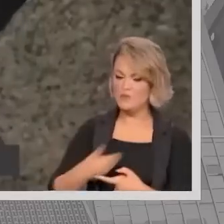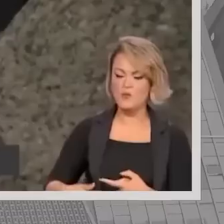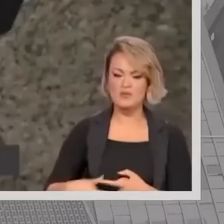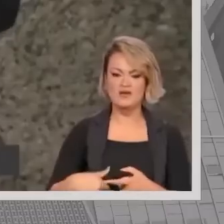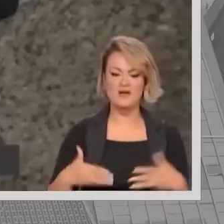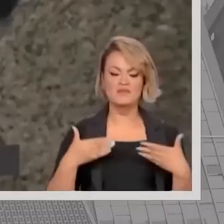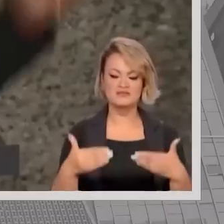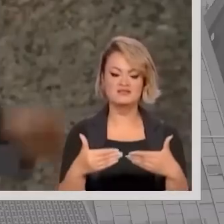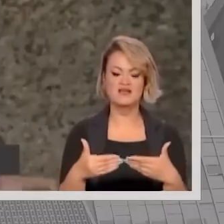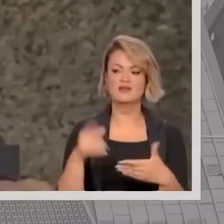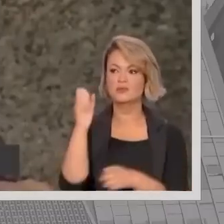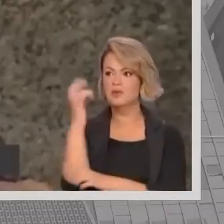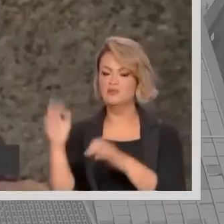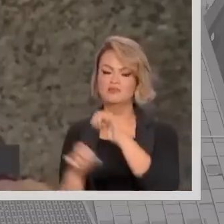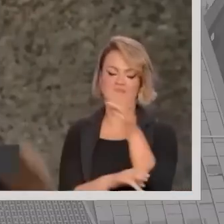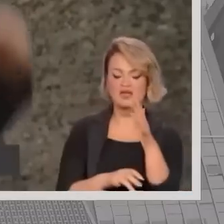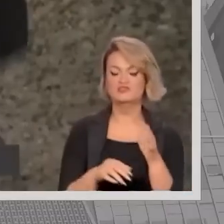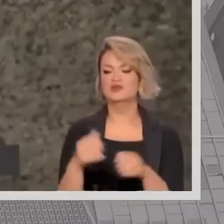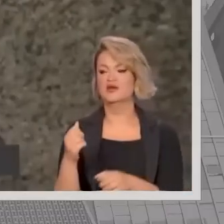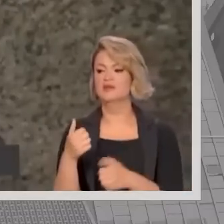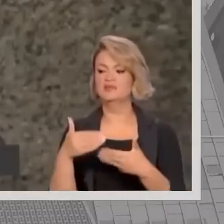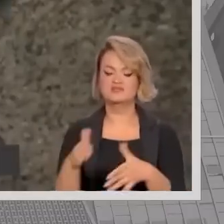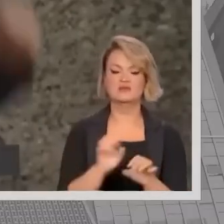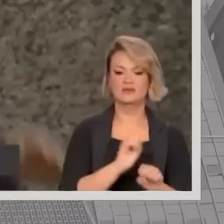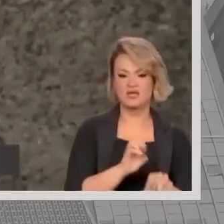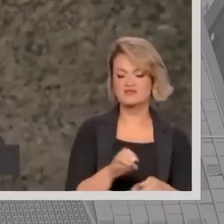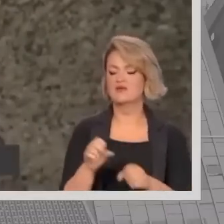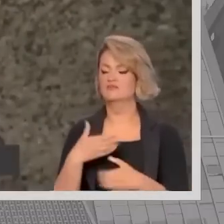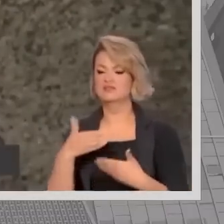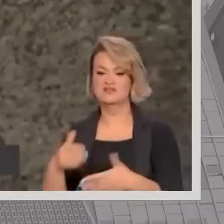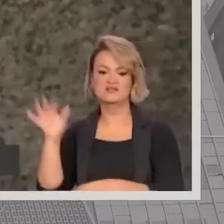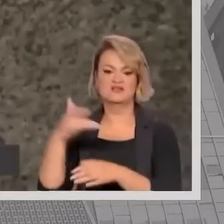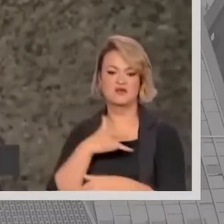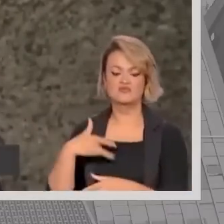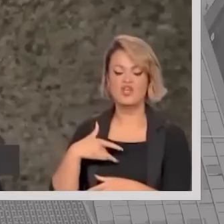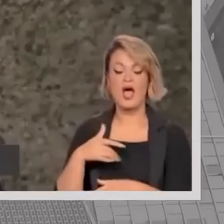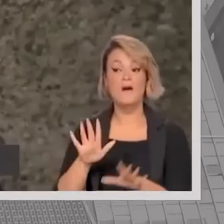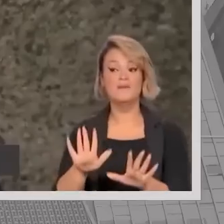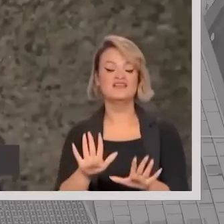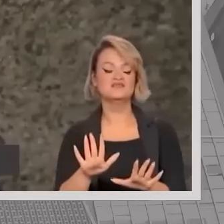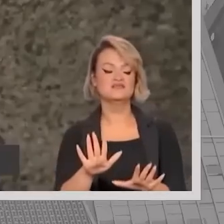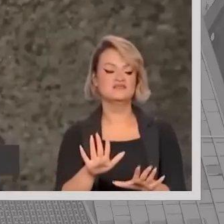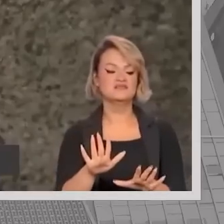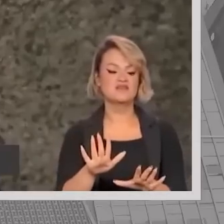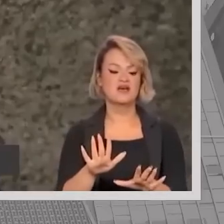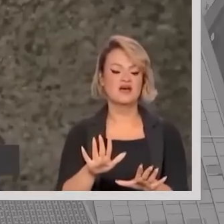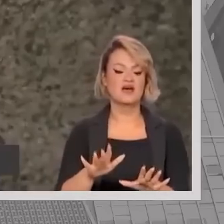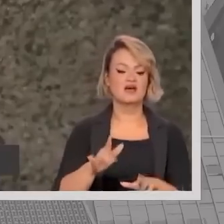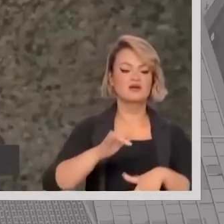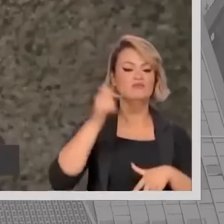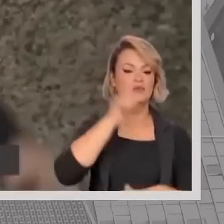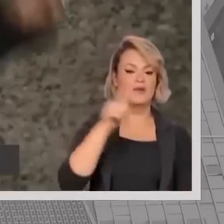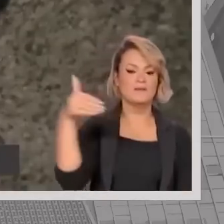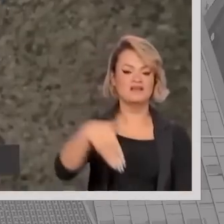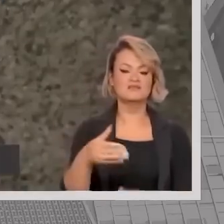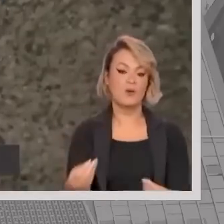embarcação e aeronave. Todo ano gasta 3,8 bi com Rota 2030, que é o projeto para a indústria automobilística. Ou